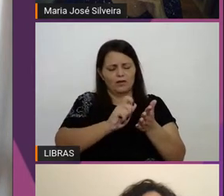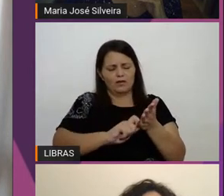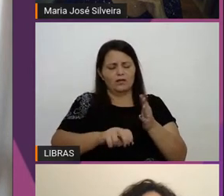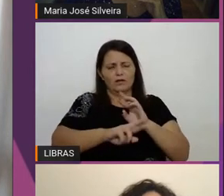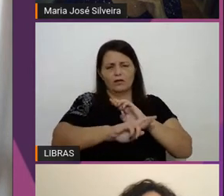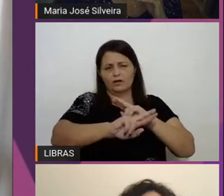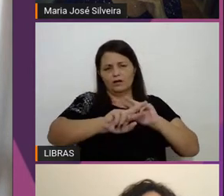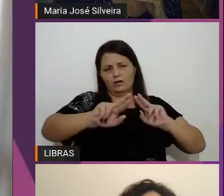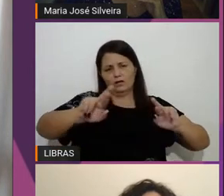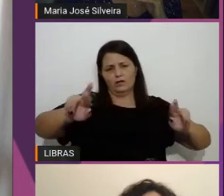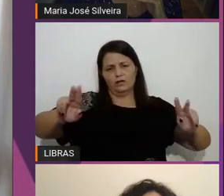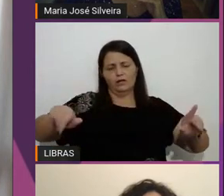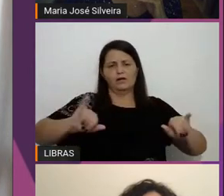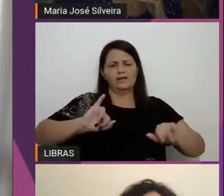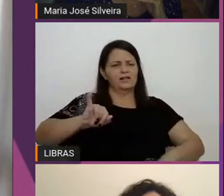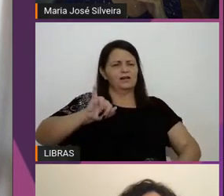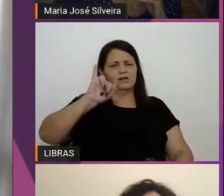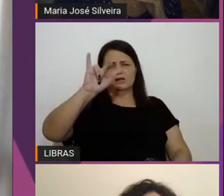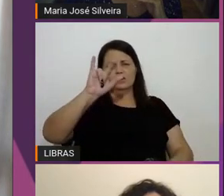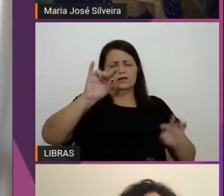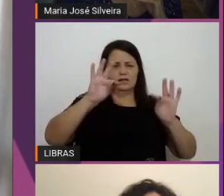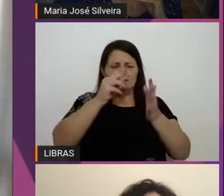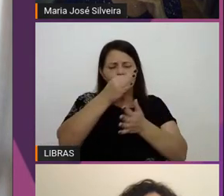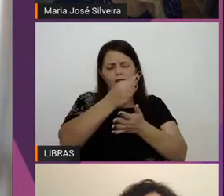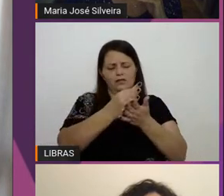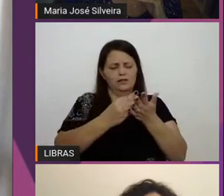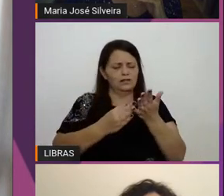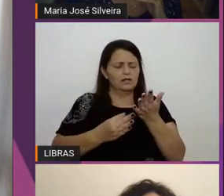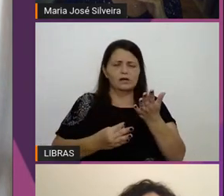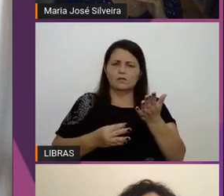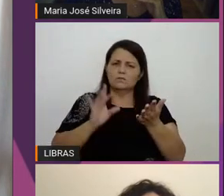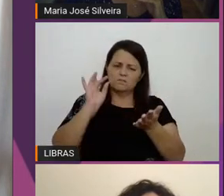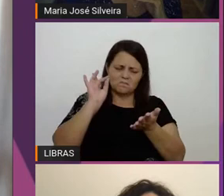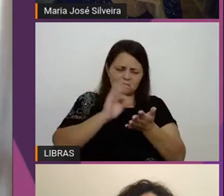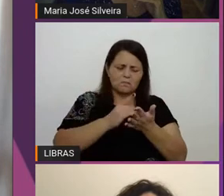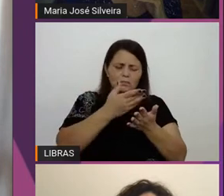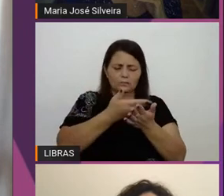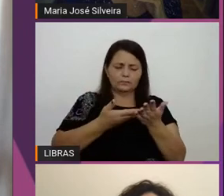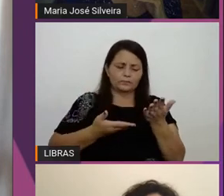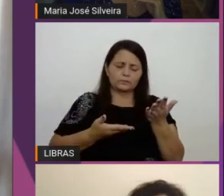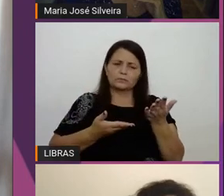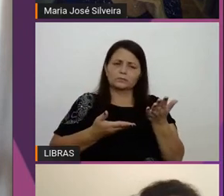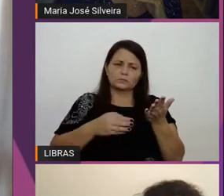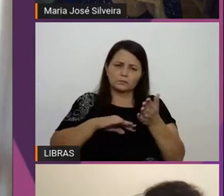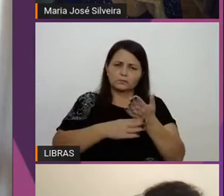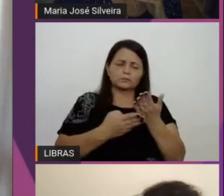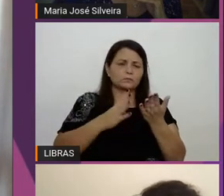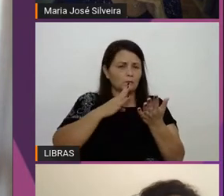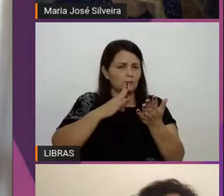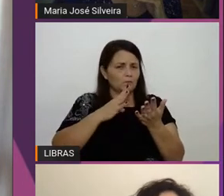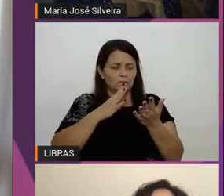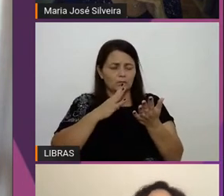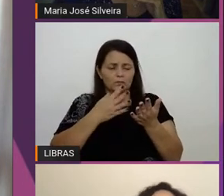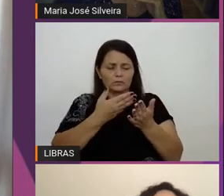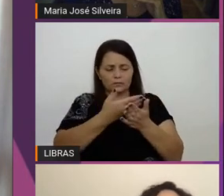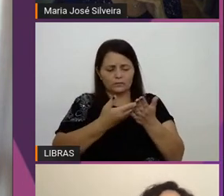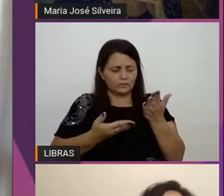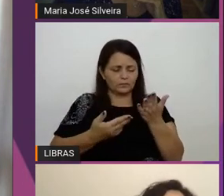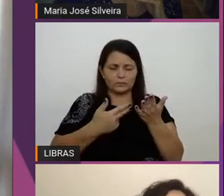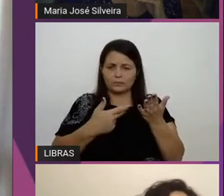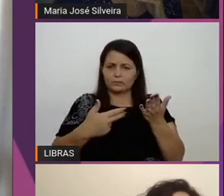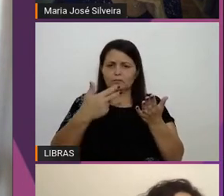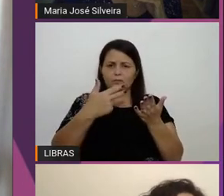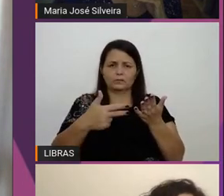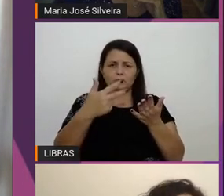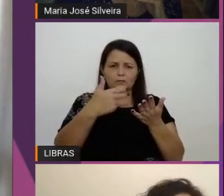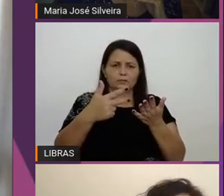muito valiosos cujo testemunho deve ser levado em alta ou conta pois costumam conhecer uma vasta gama de coisas